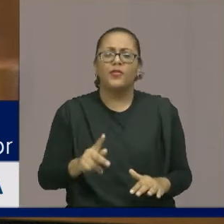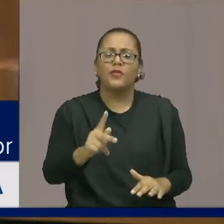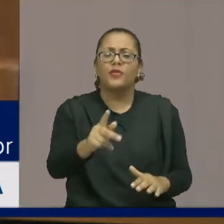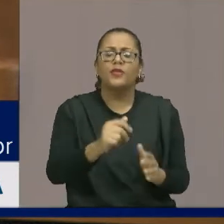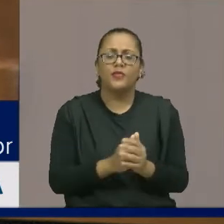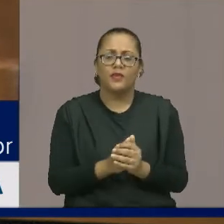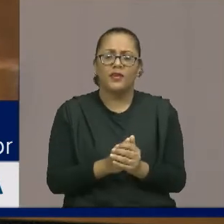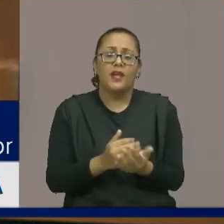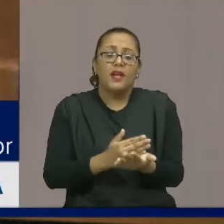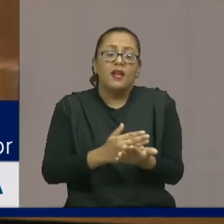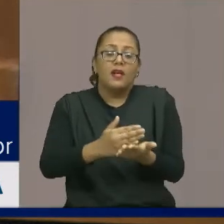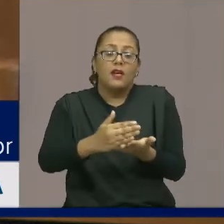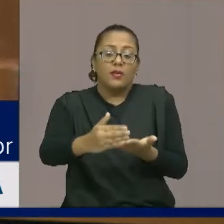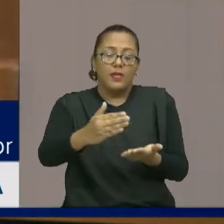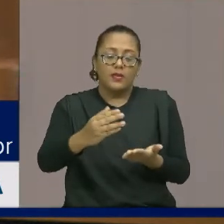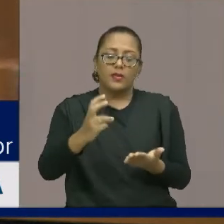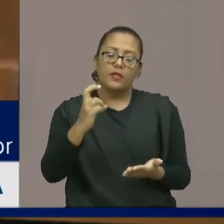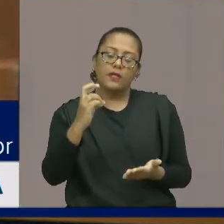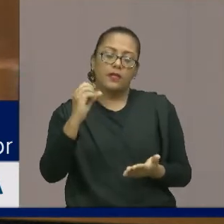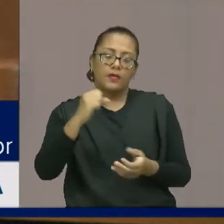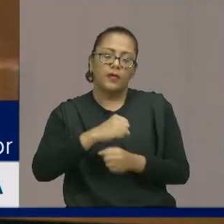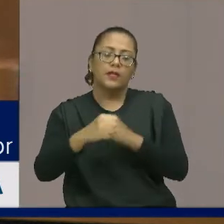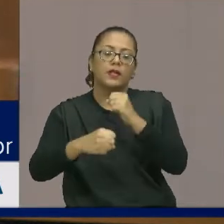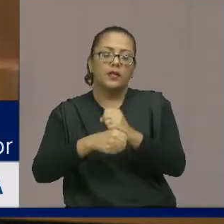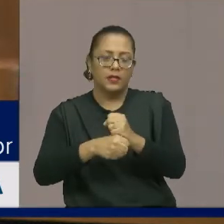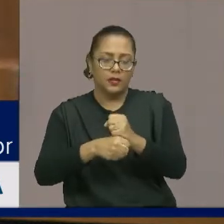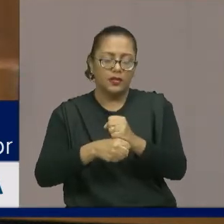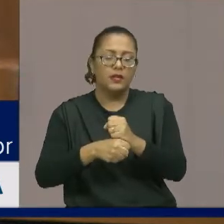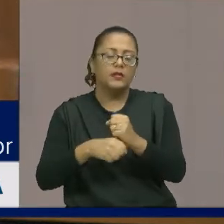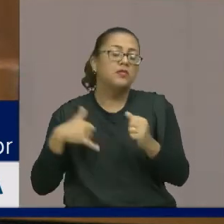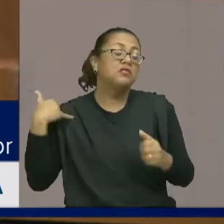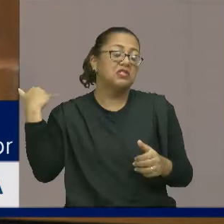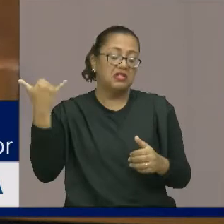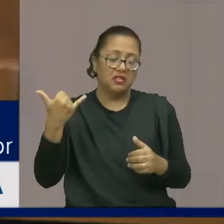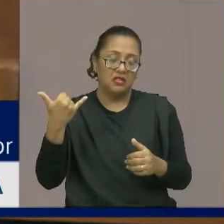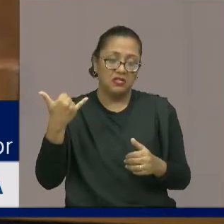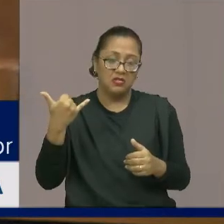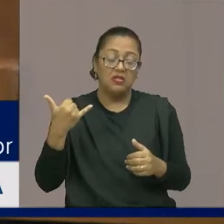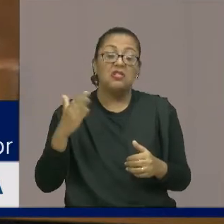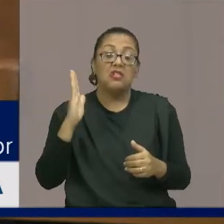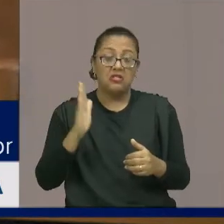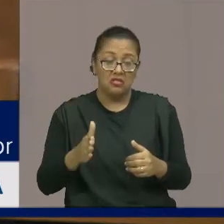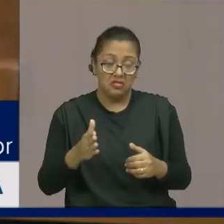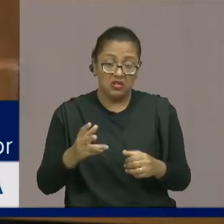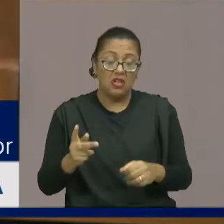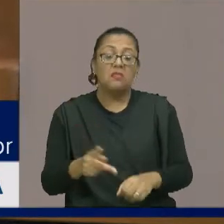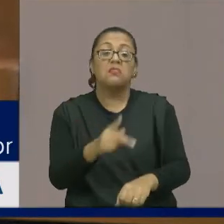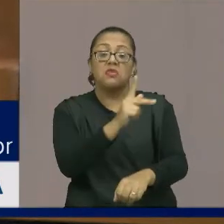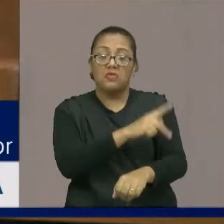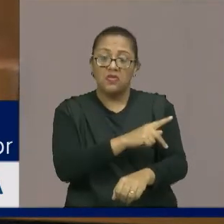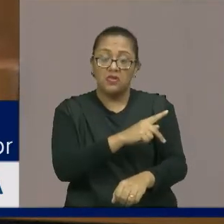anos de idade, já sou aposentado como professor por tempo de serviço, comecei com 18 anos de idade,